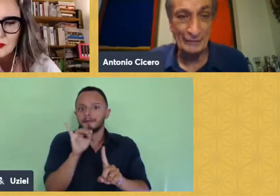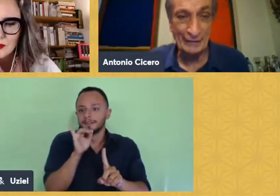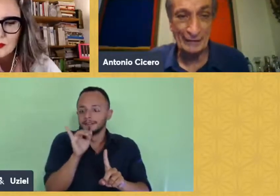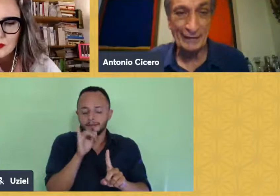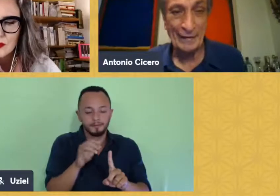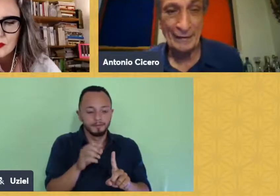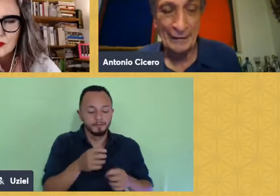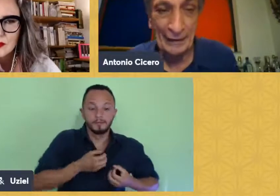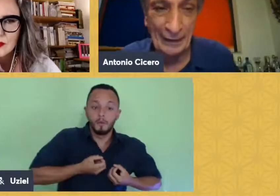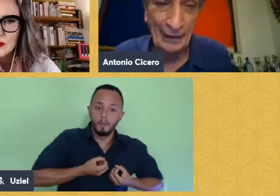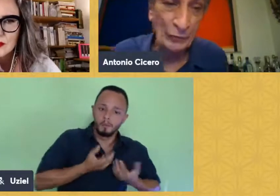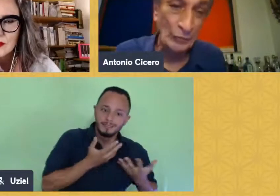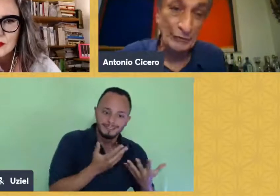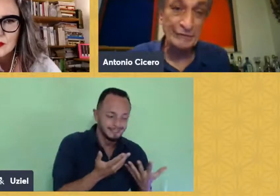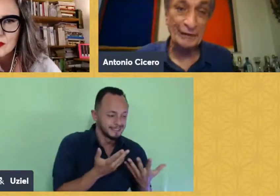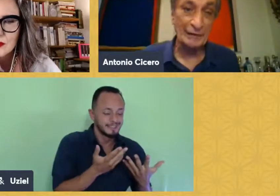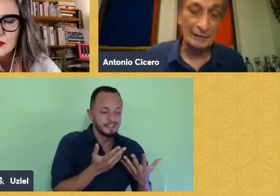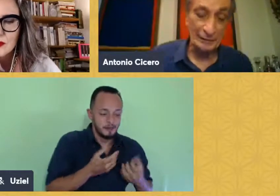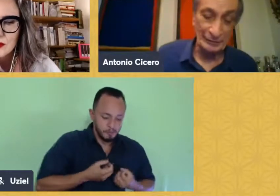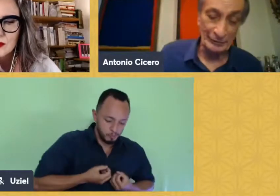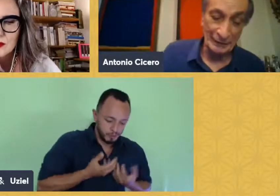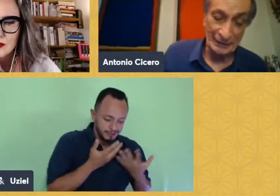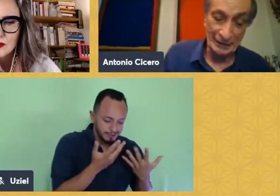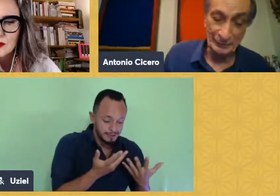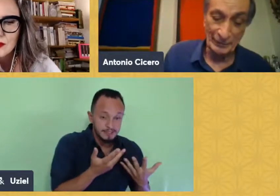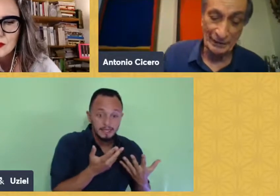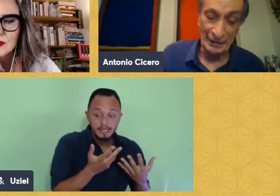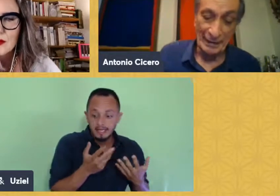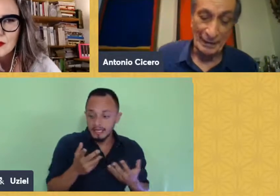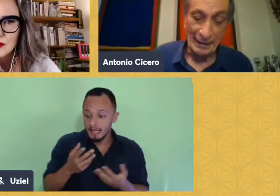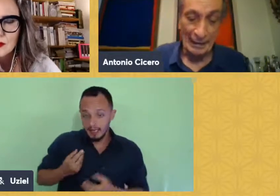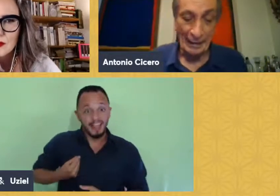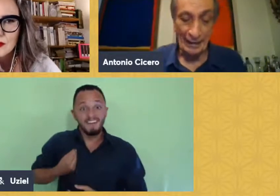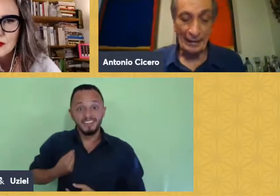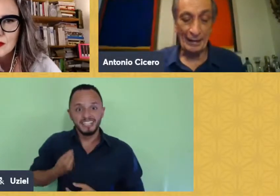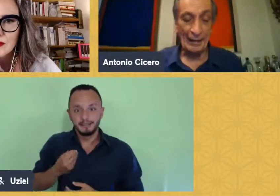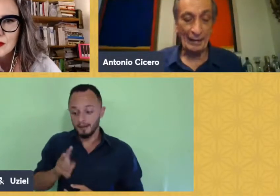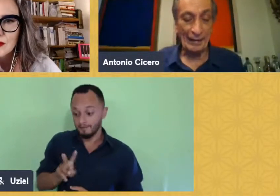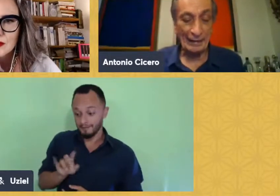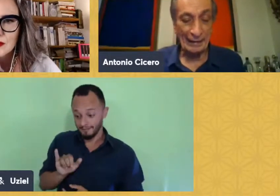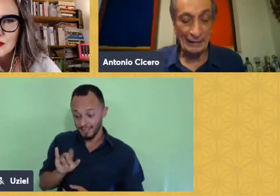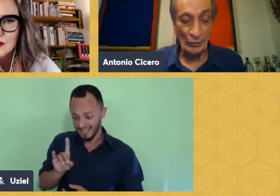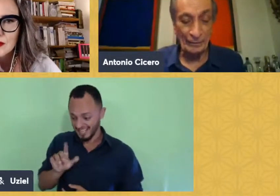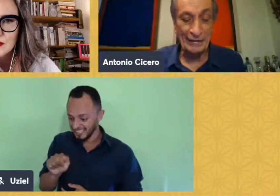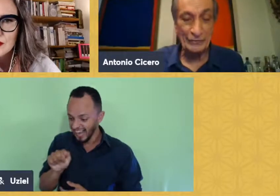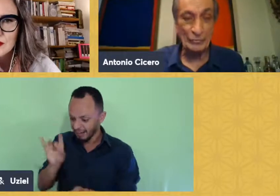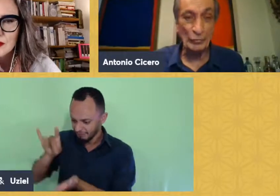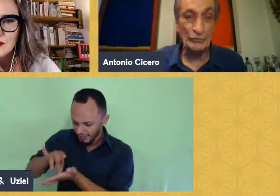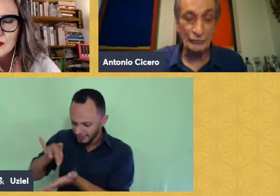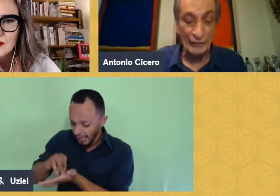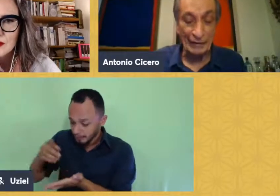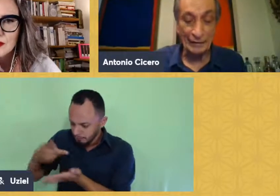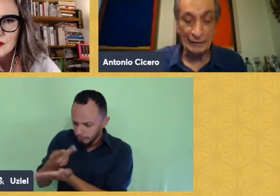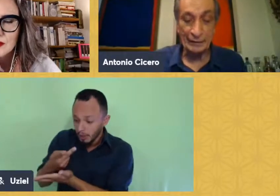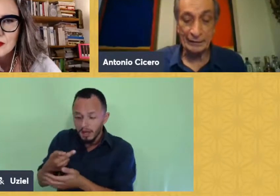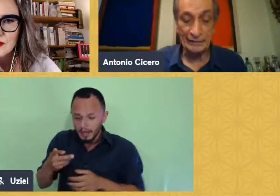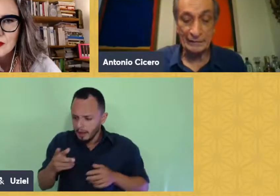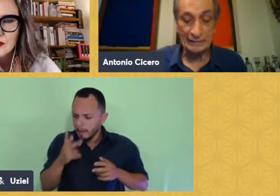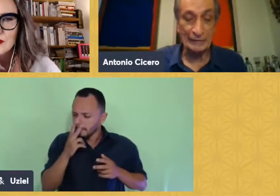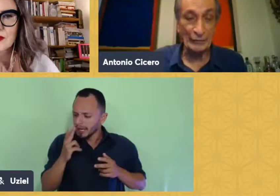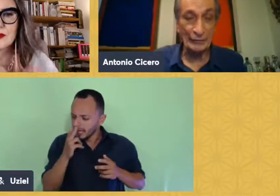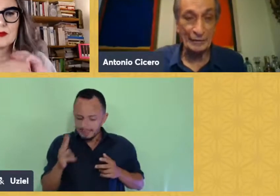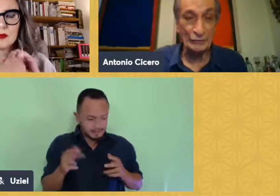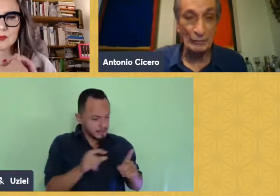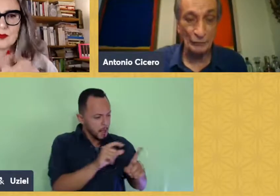na vida cotidiana, não é verdade? Porque ela realmente modifica